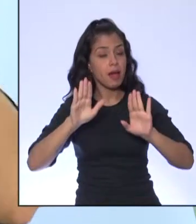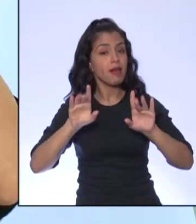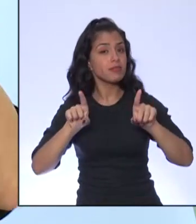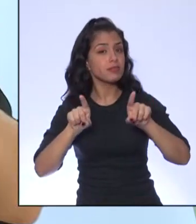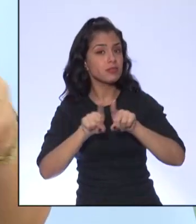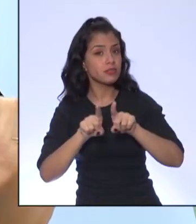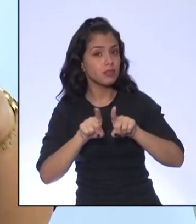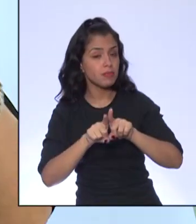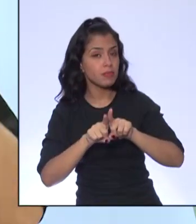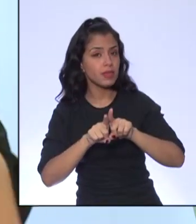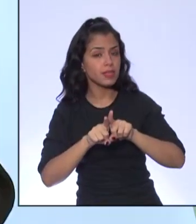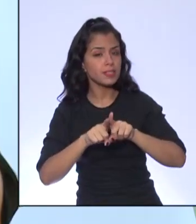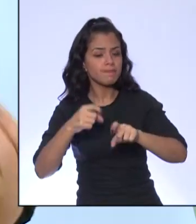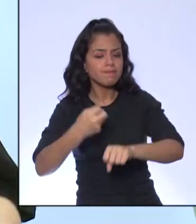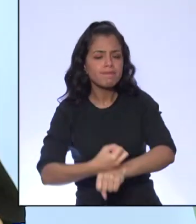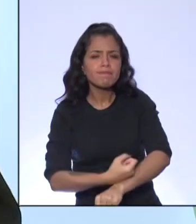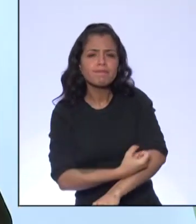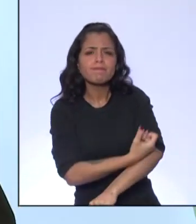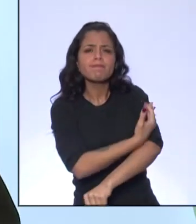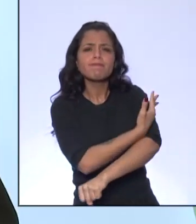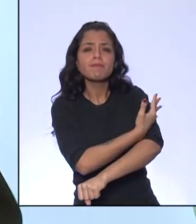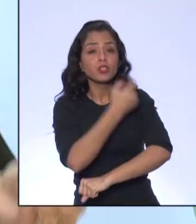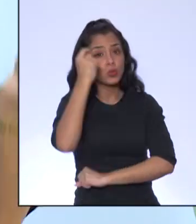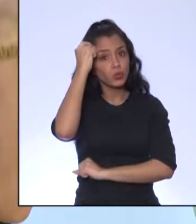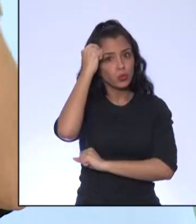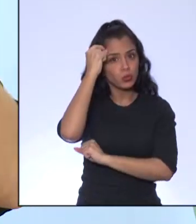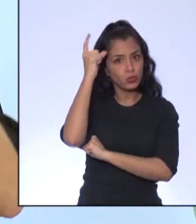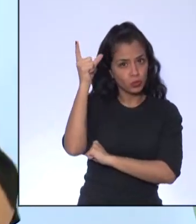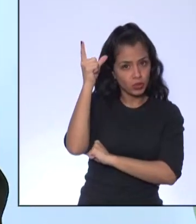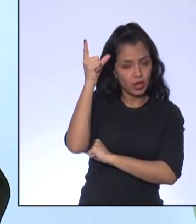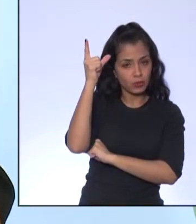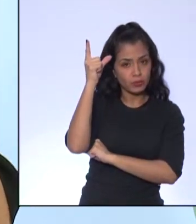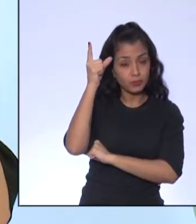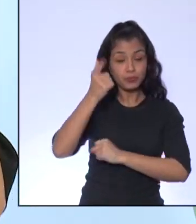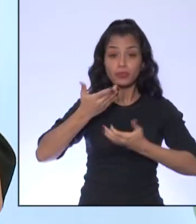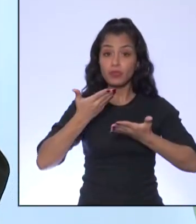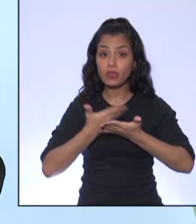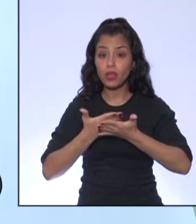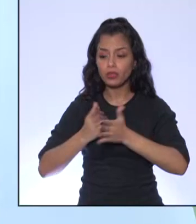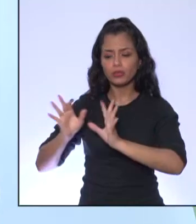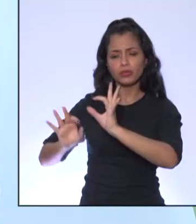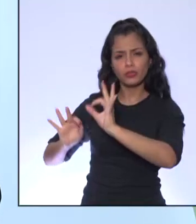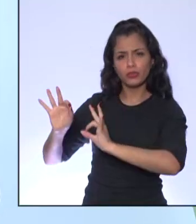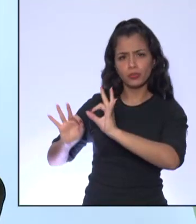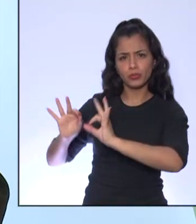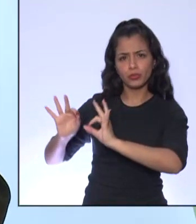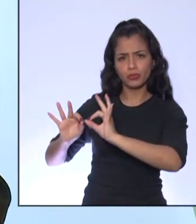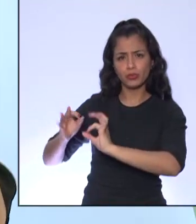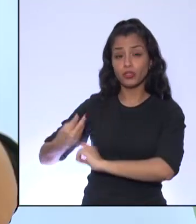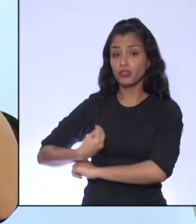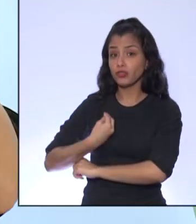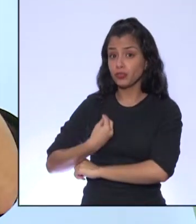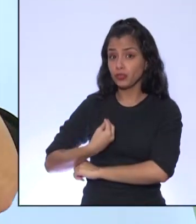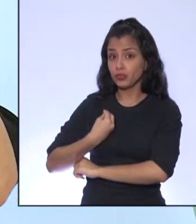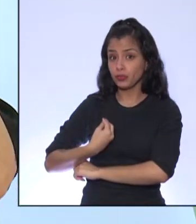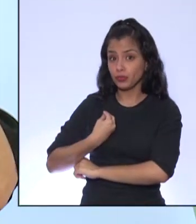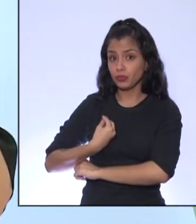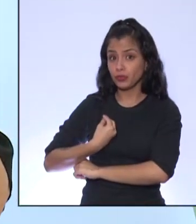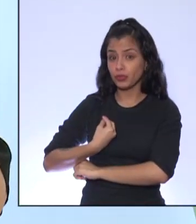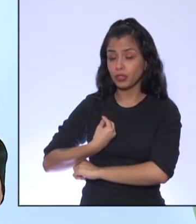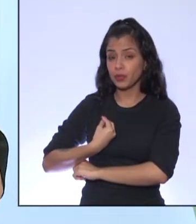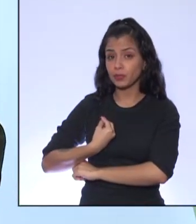físico, socioemocional e cultural. As aulas de projeto de vida, esse componente projeto de vida, tem a